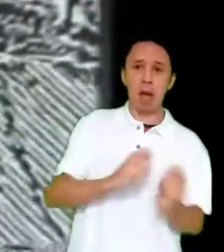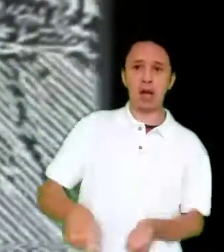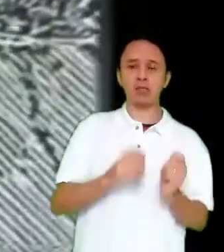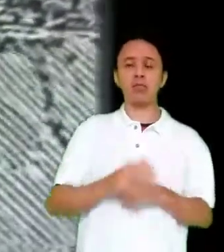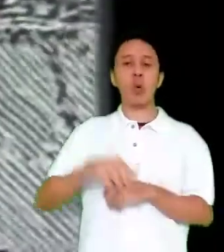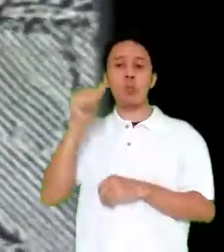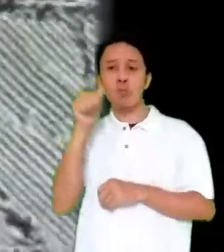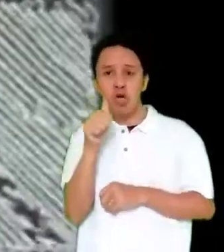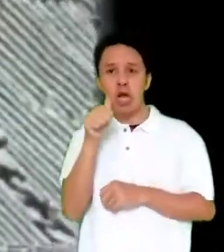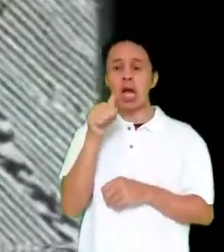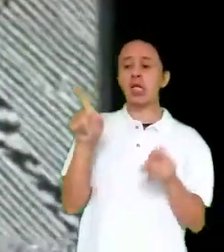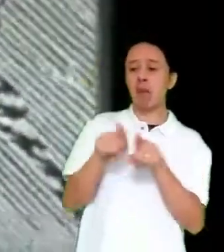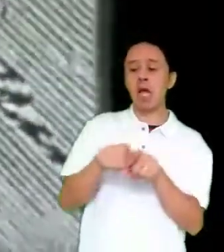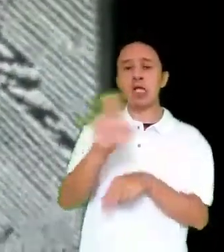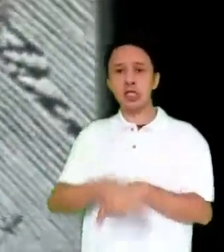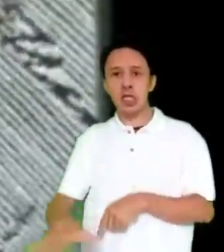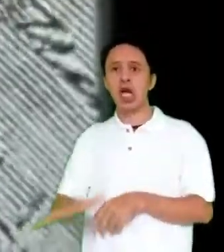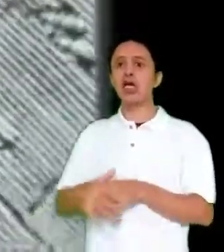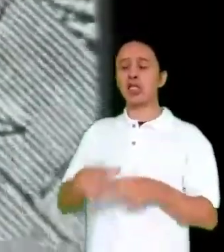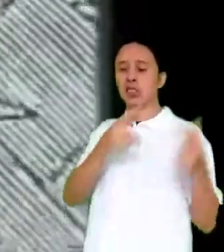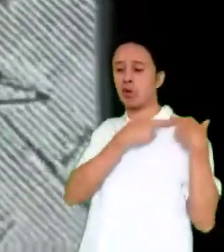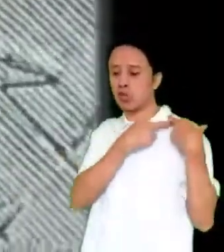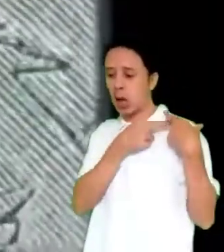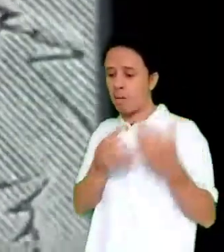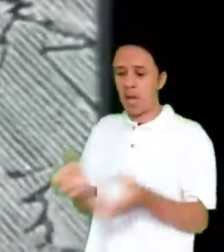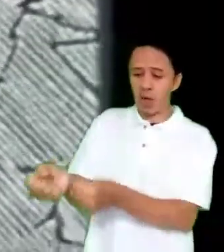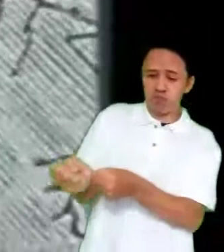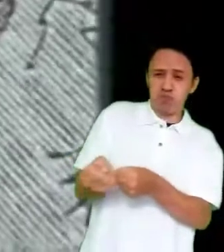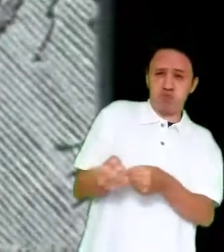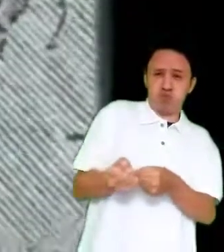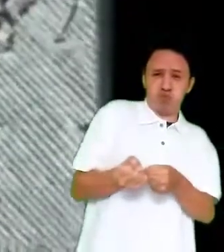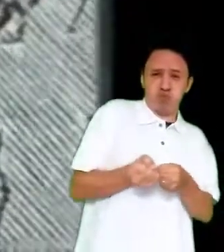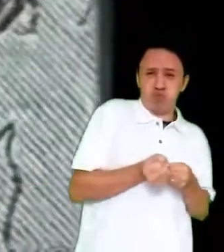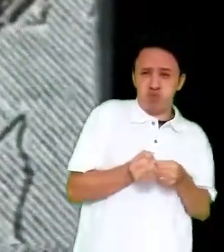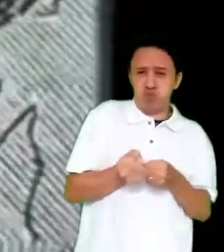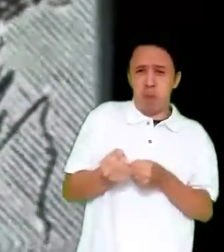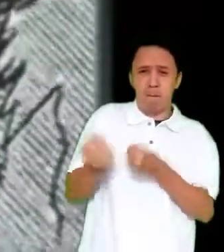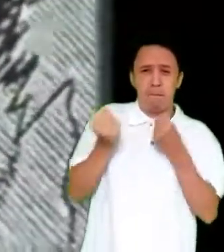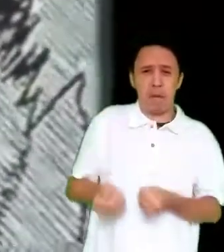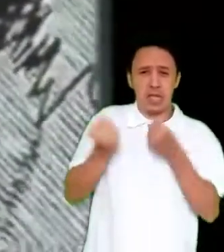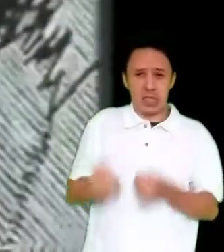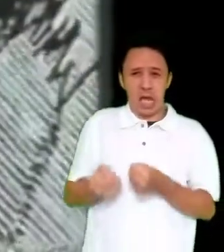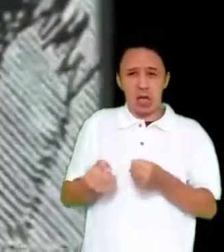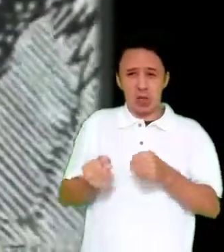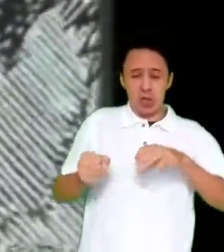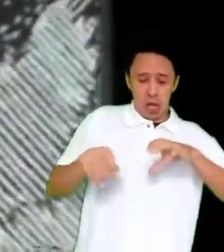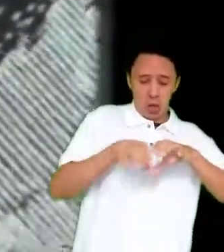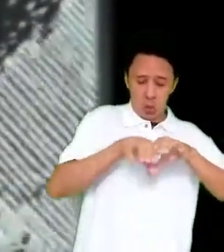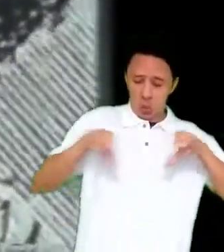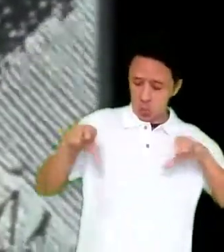mulheres e também as crianças eram encarregadas de arrastar a carga do carvão bruto de uma extremidade à outra através dos túneis